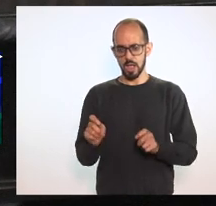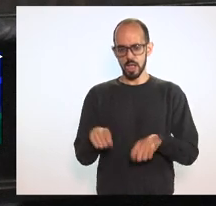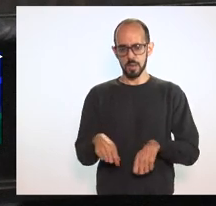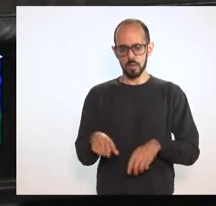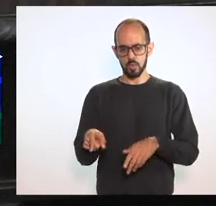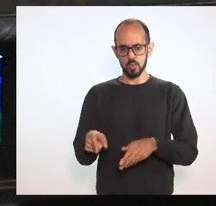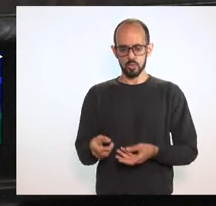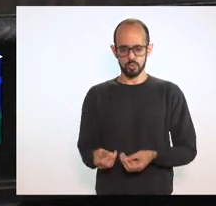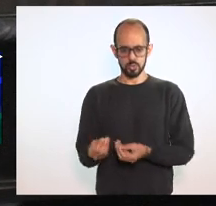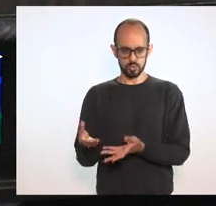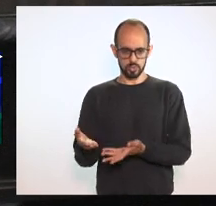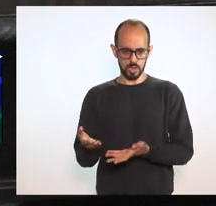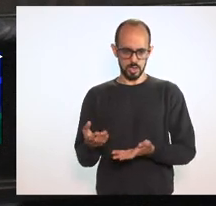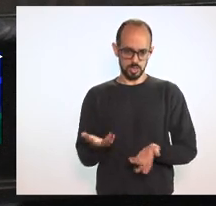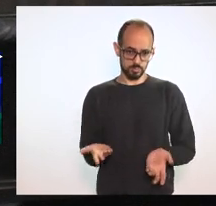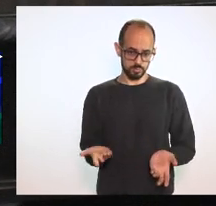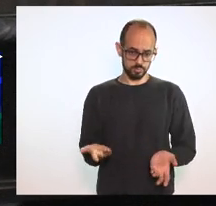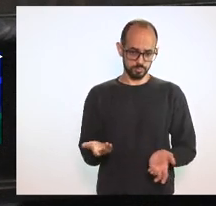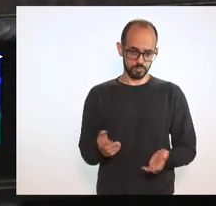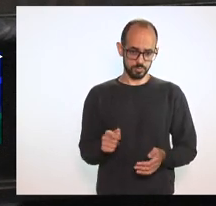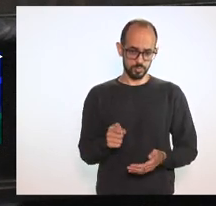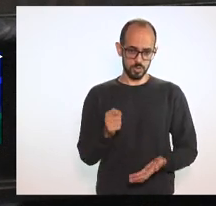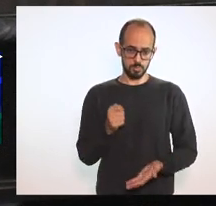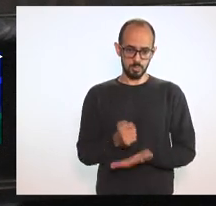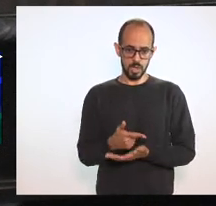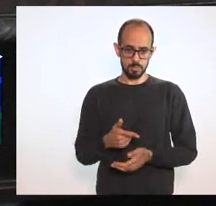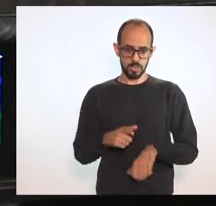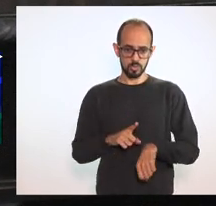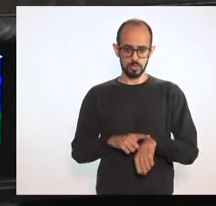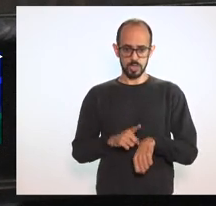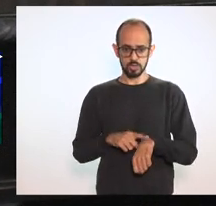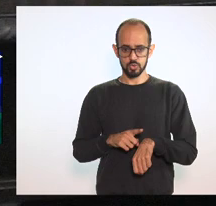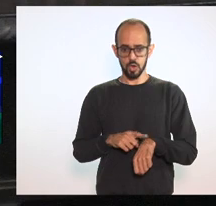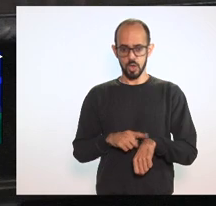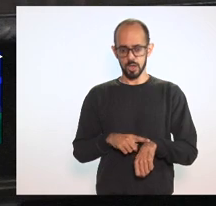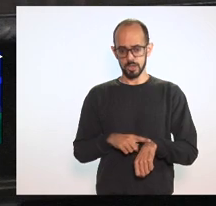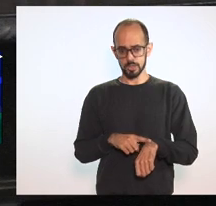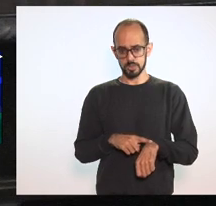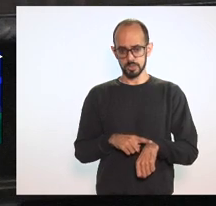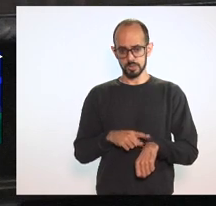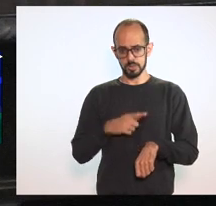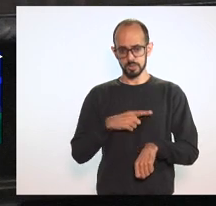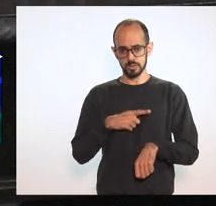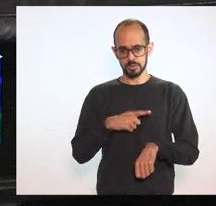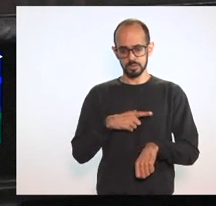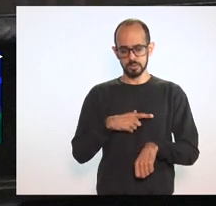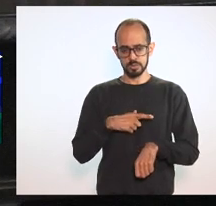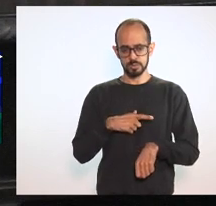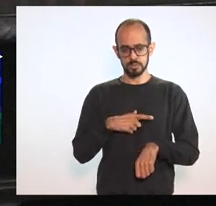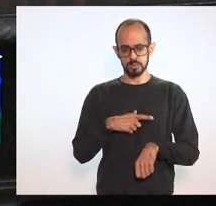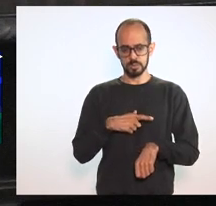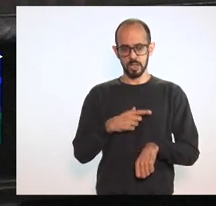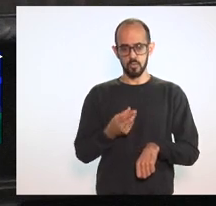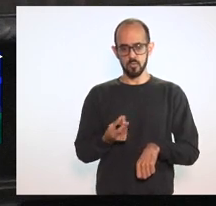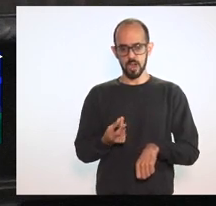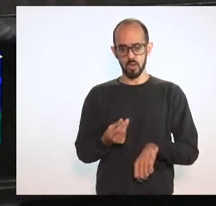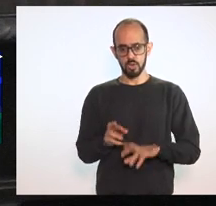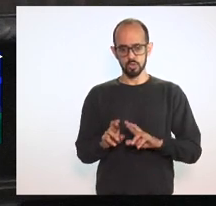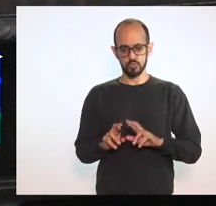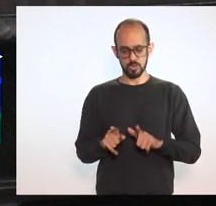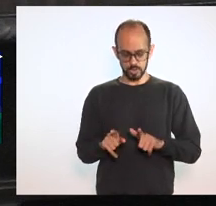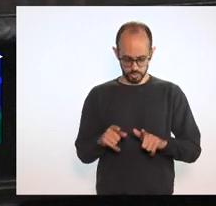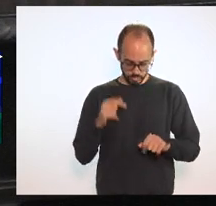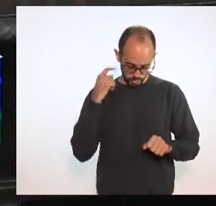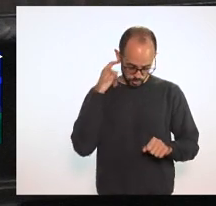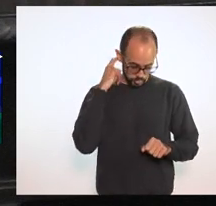de feriado o pagamento das horas trabalhadas tem uma outra proporção a proporção